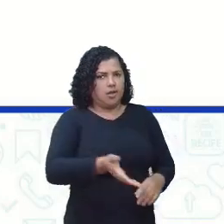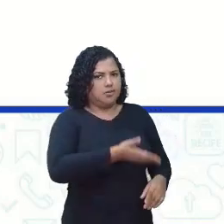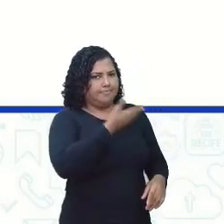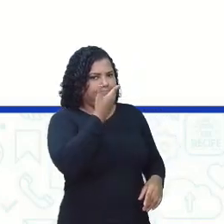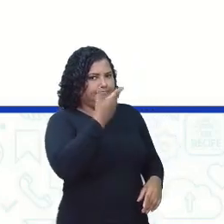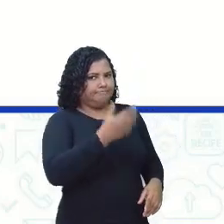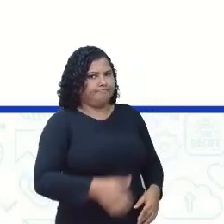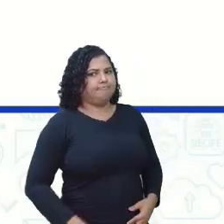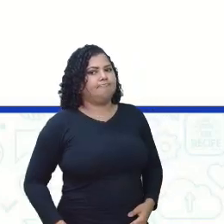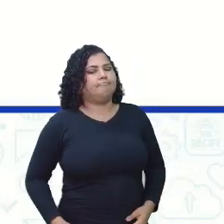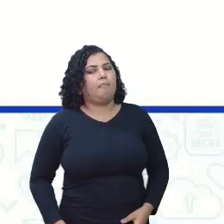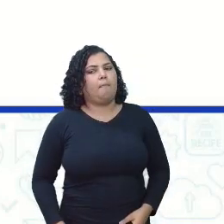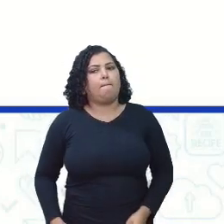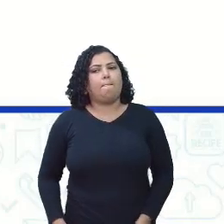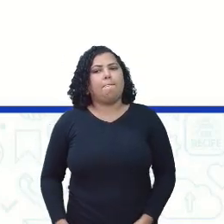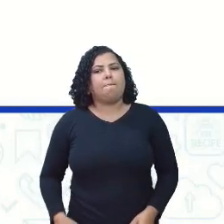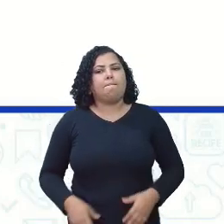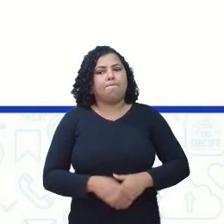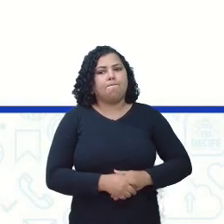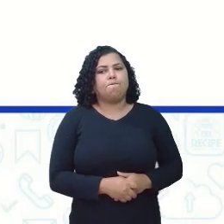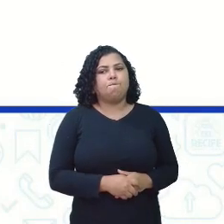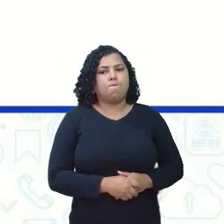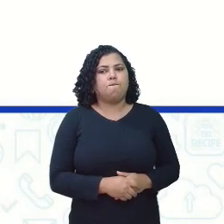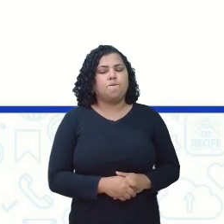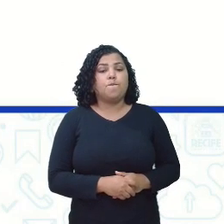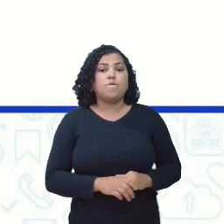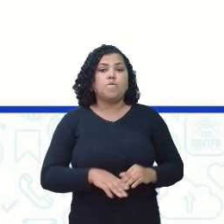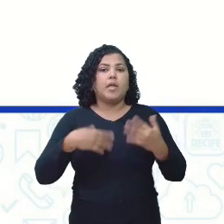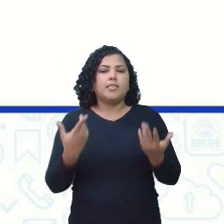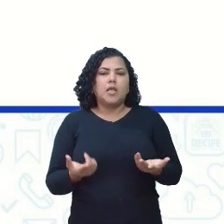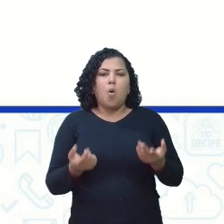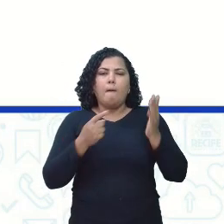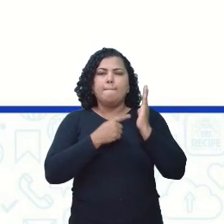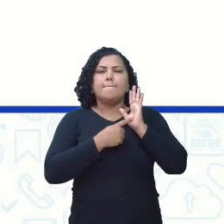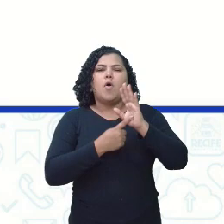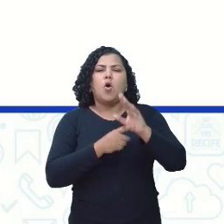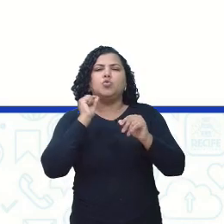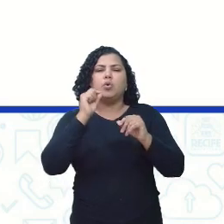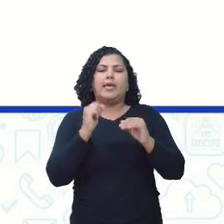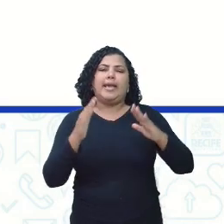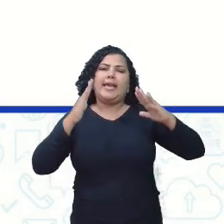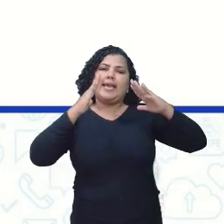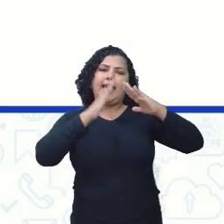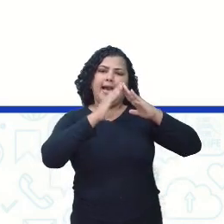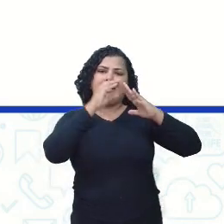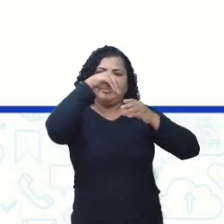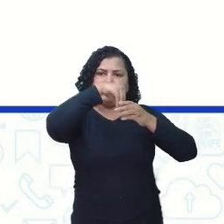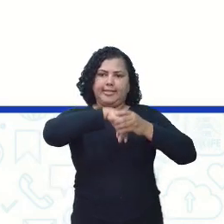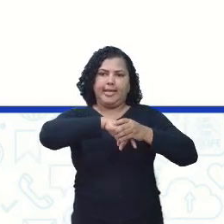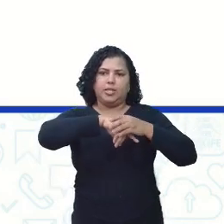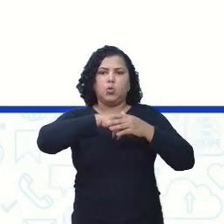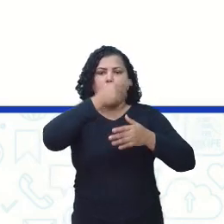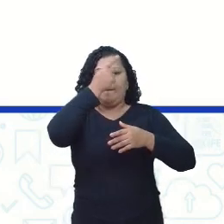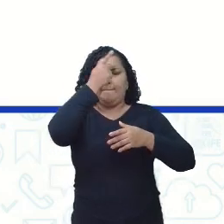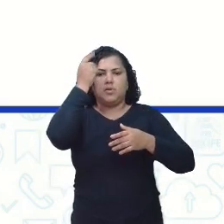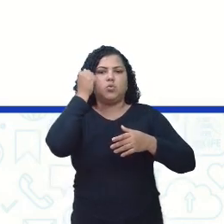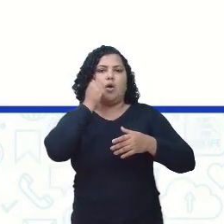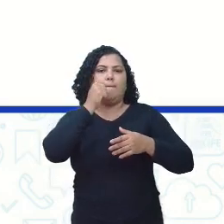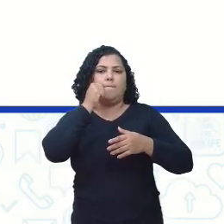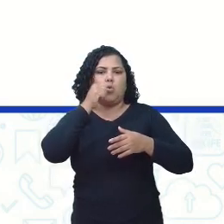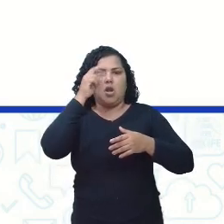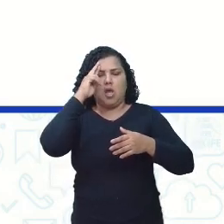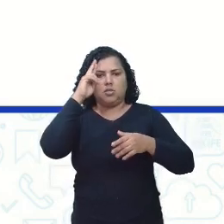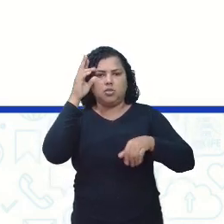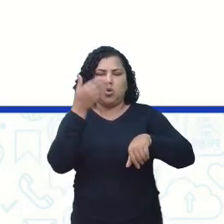do Jean-Baptiste Debré. A gente tem uma cena doméstica aqui, de trabalho doméstico. Então, tem uma senhora que está ali, né, costurando, cortando